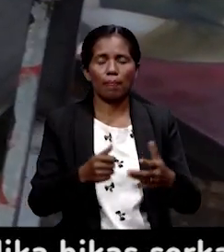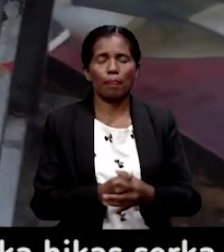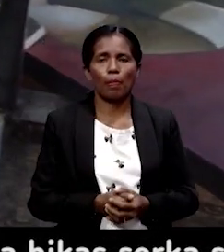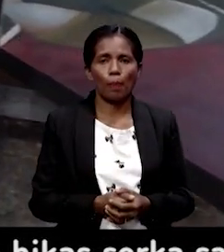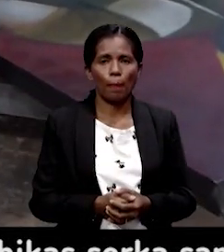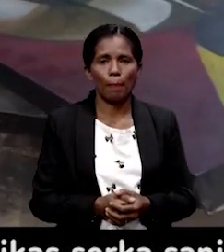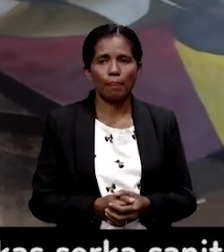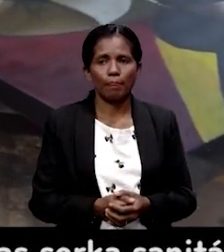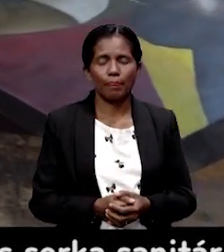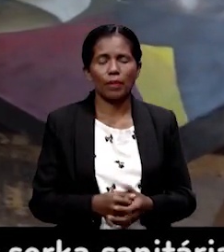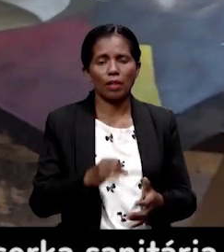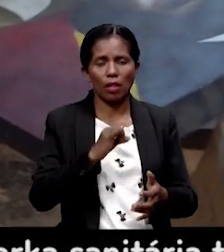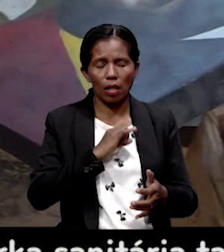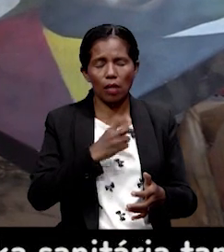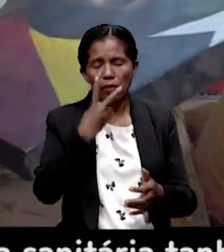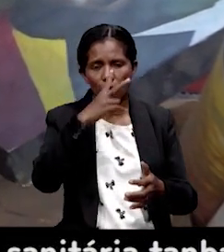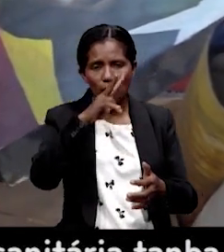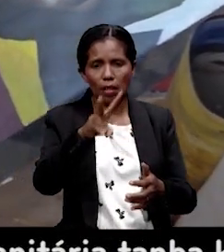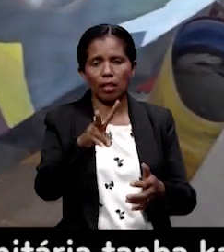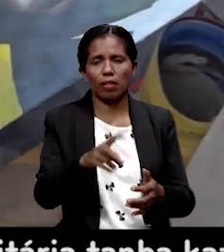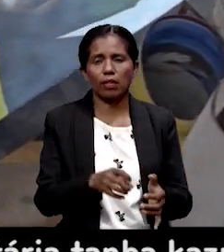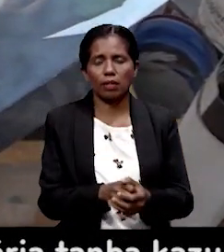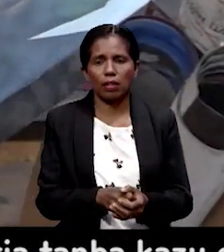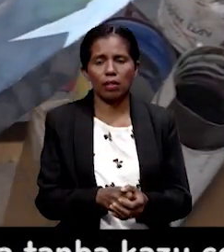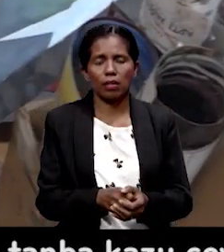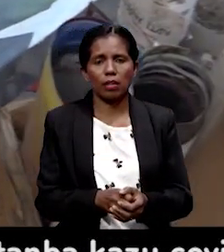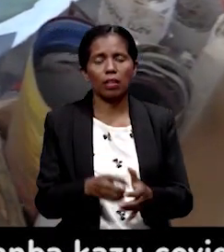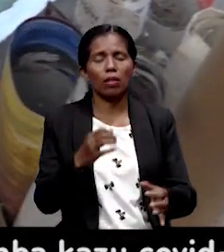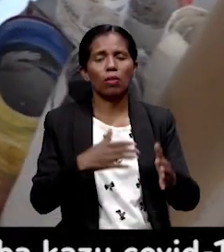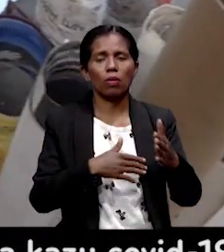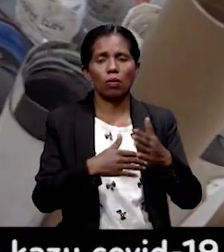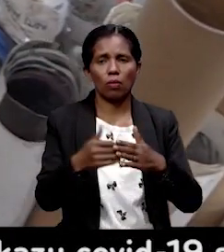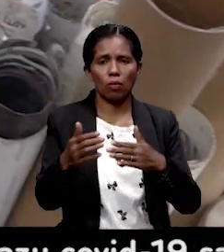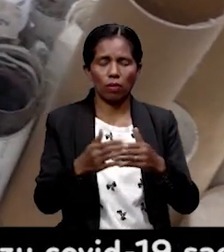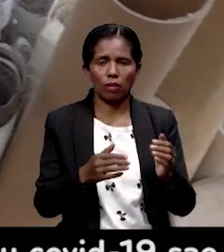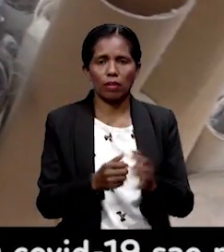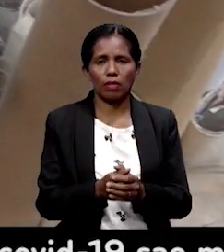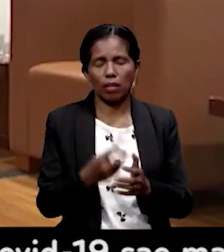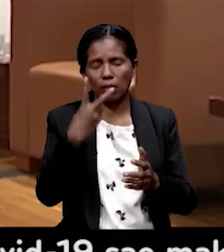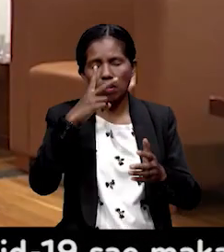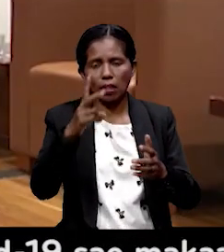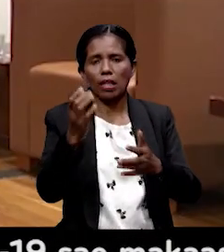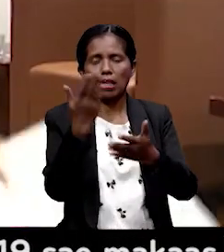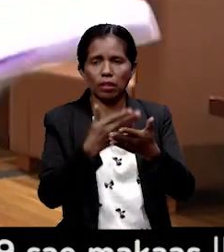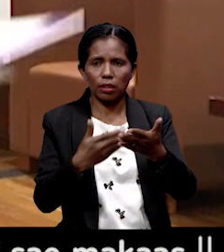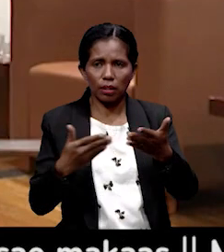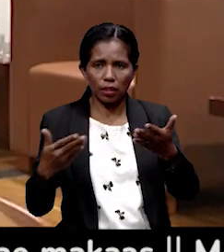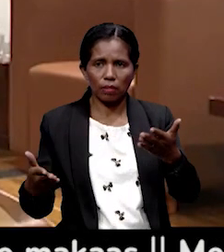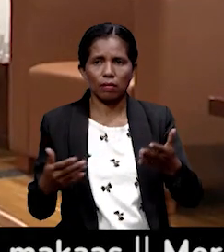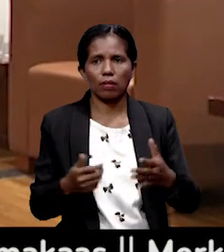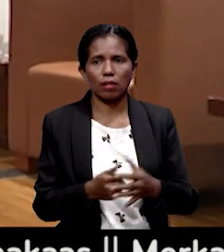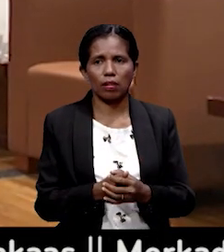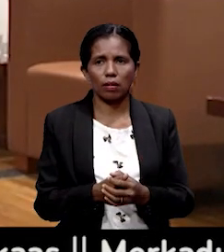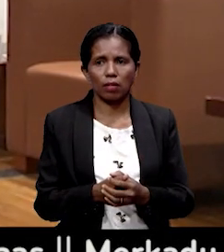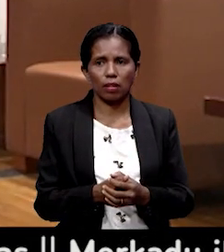espantado, mais espantado ainda quando pegam nas suas obras e deitam como